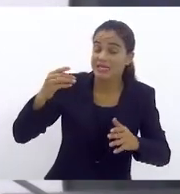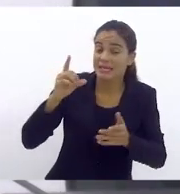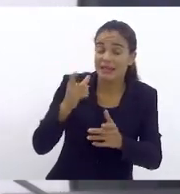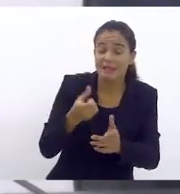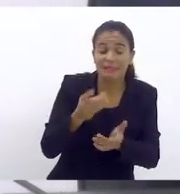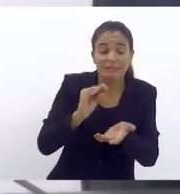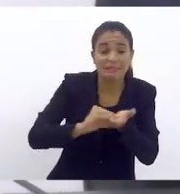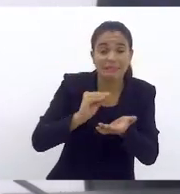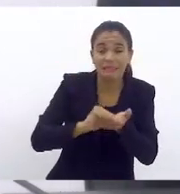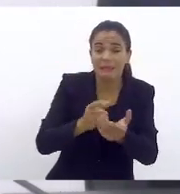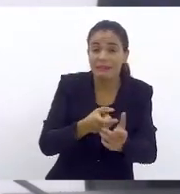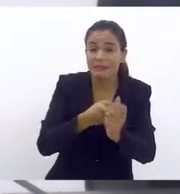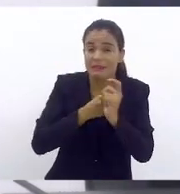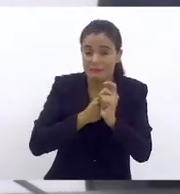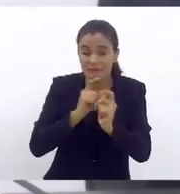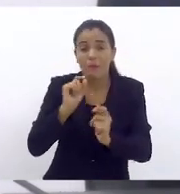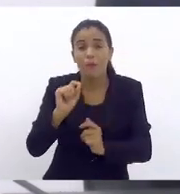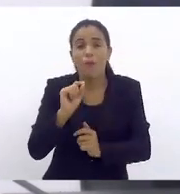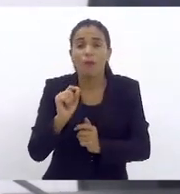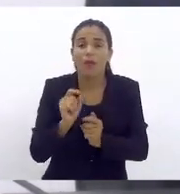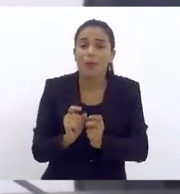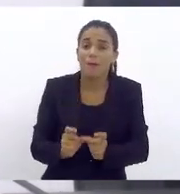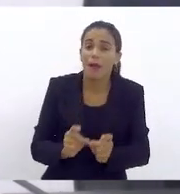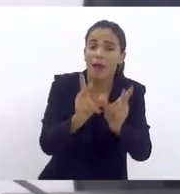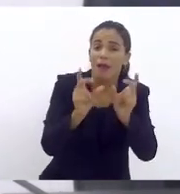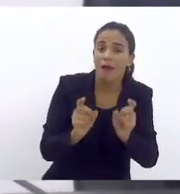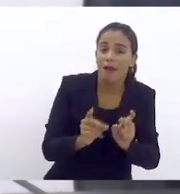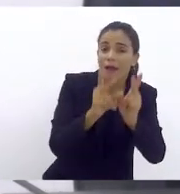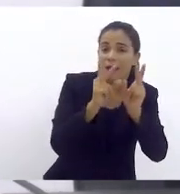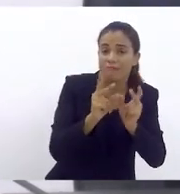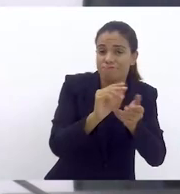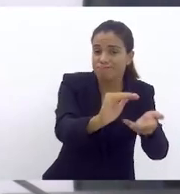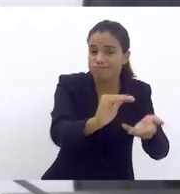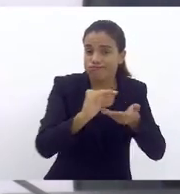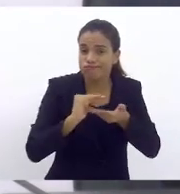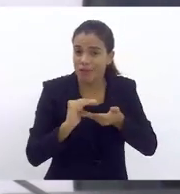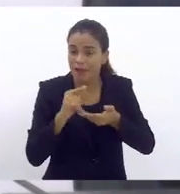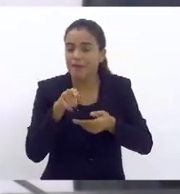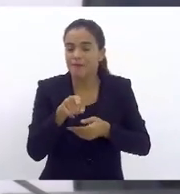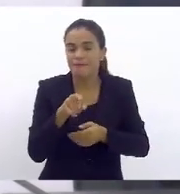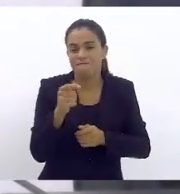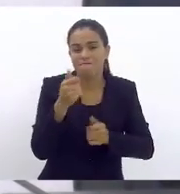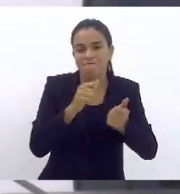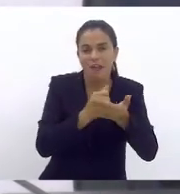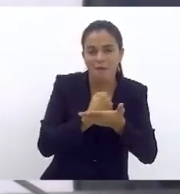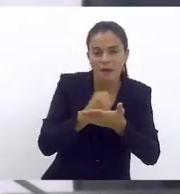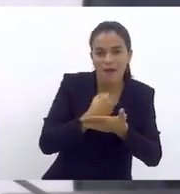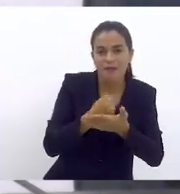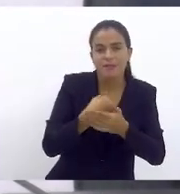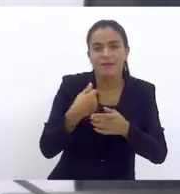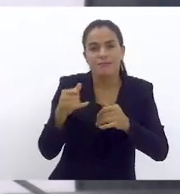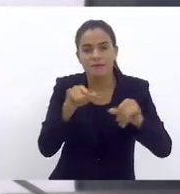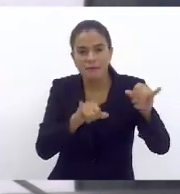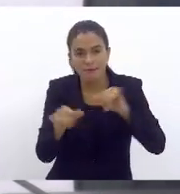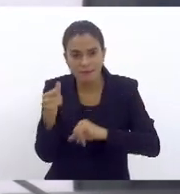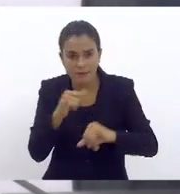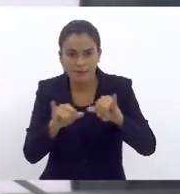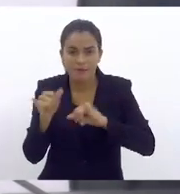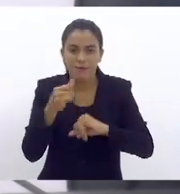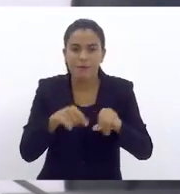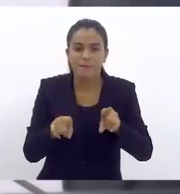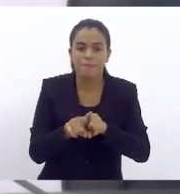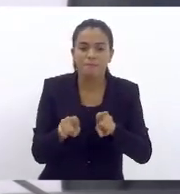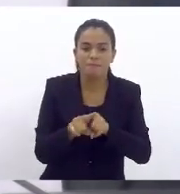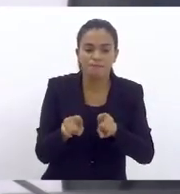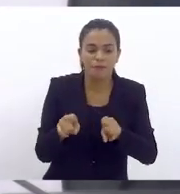farmoquímico né de importação farmacêutico e farmoquímico mas também não podemos deixar de lado o teste